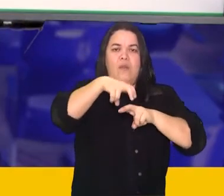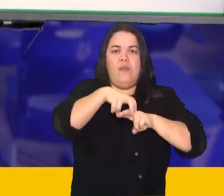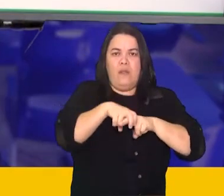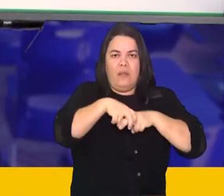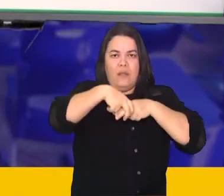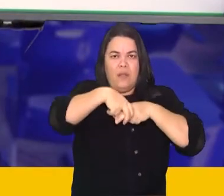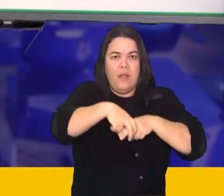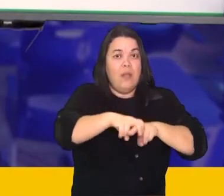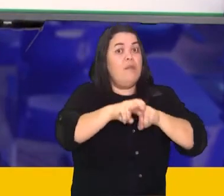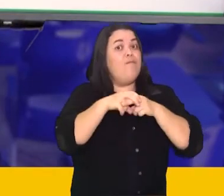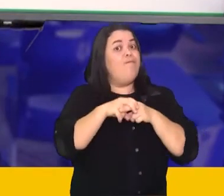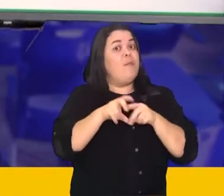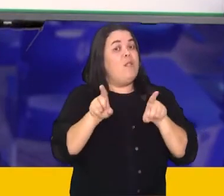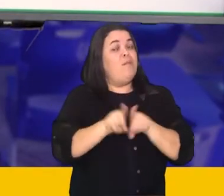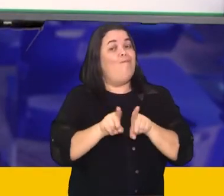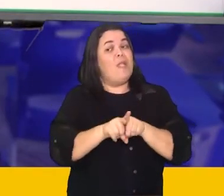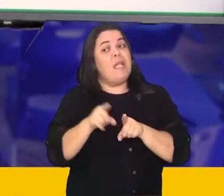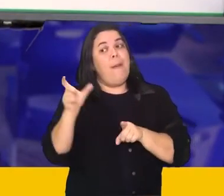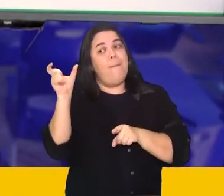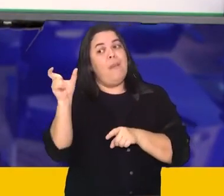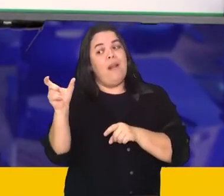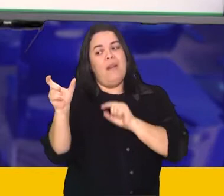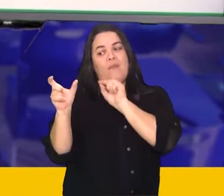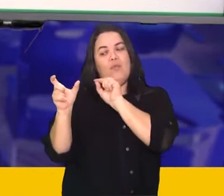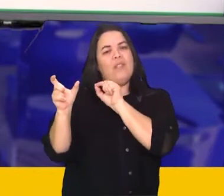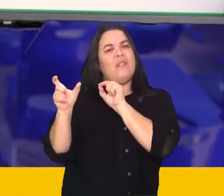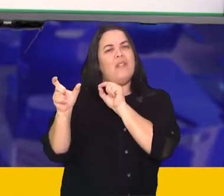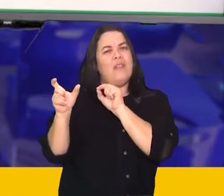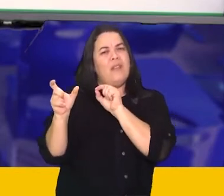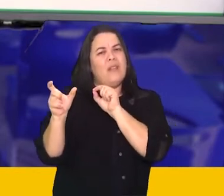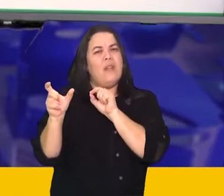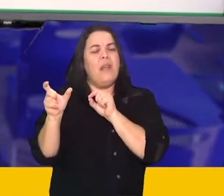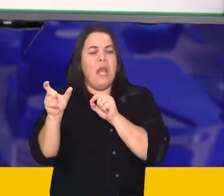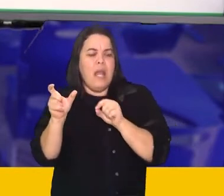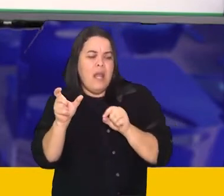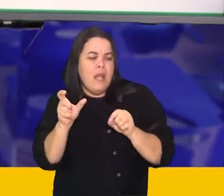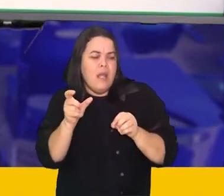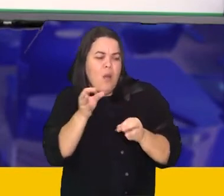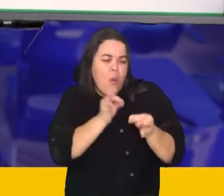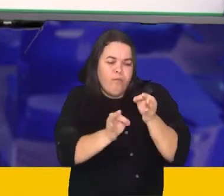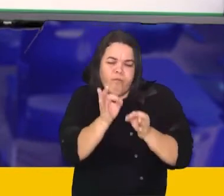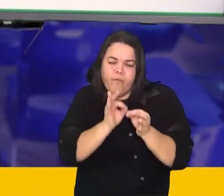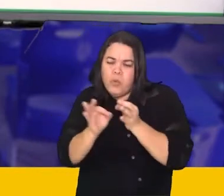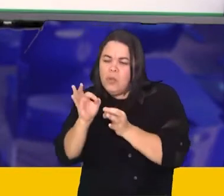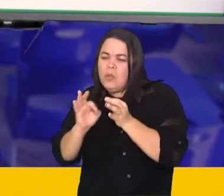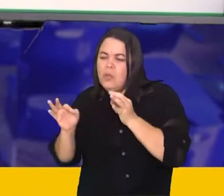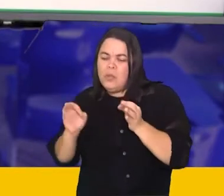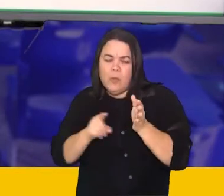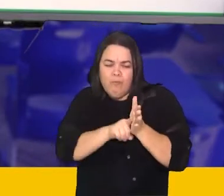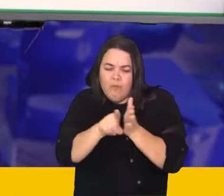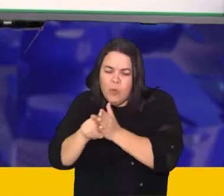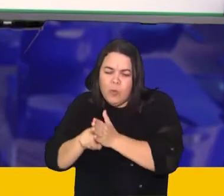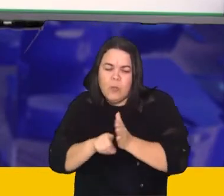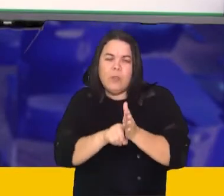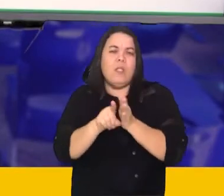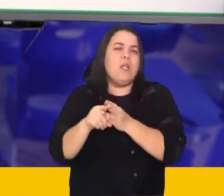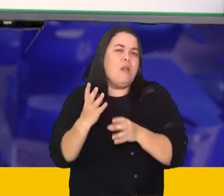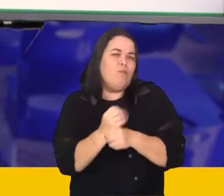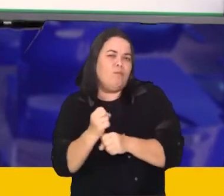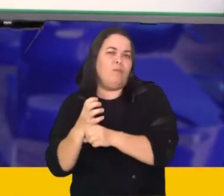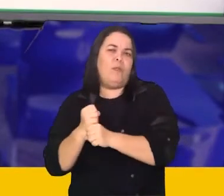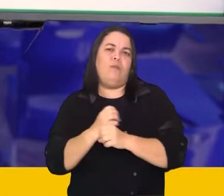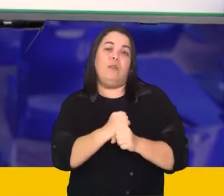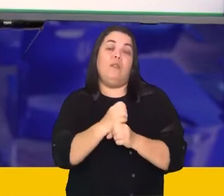outra palavra balanço, que é um balanço que é feito nas empresas, né? Na área de contabilidade,